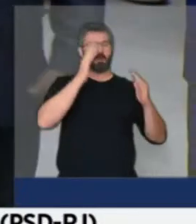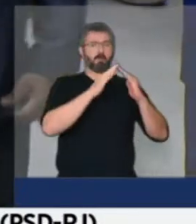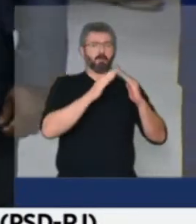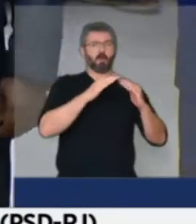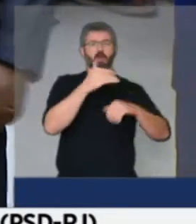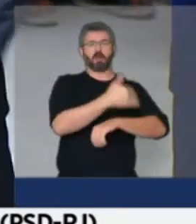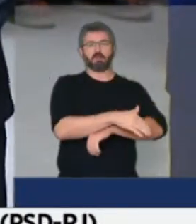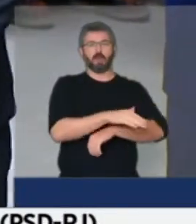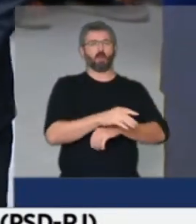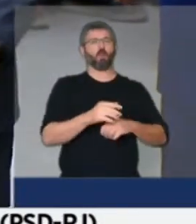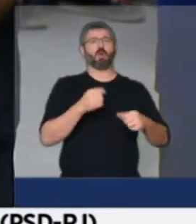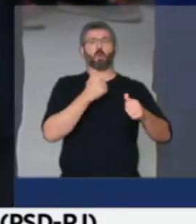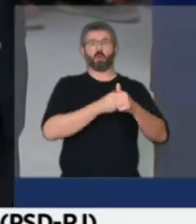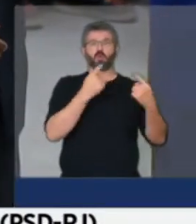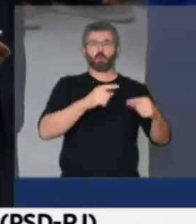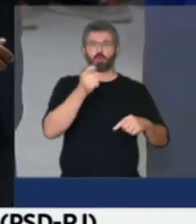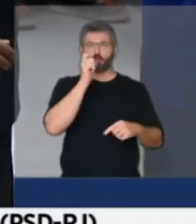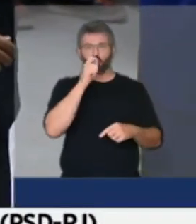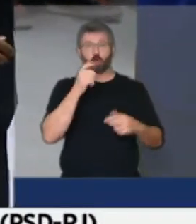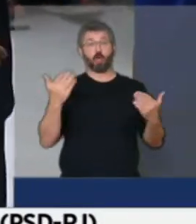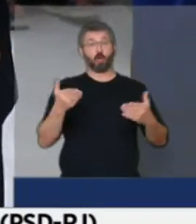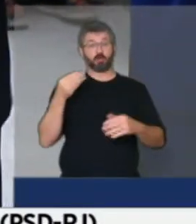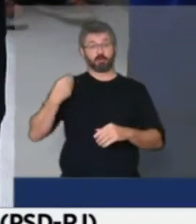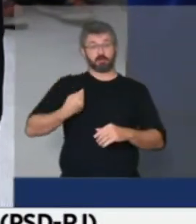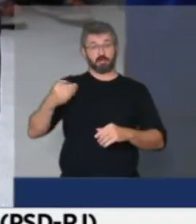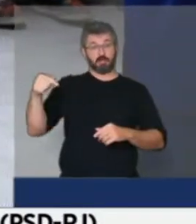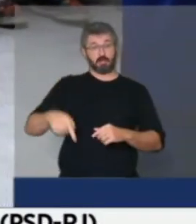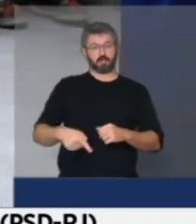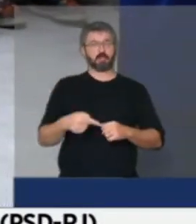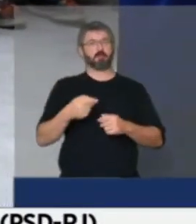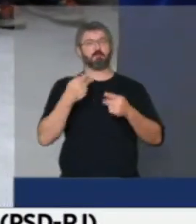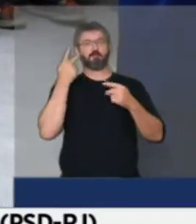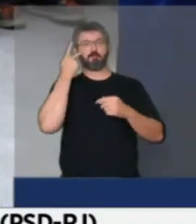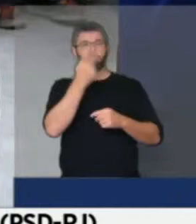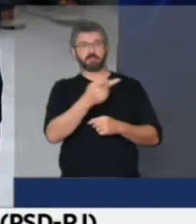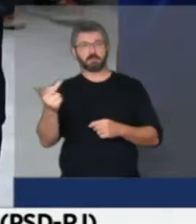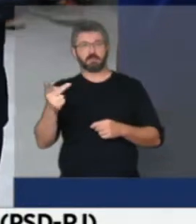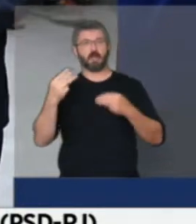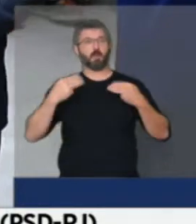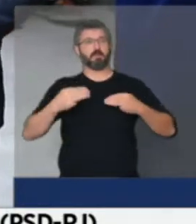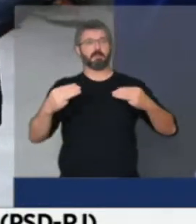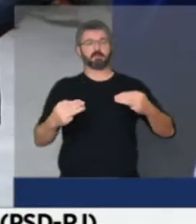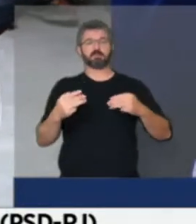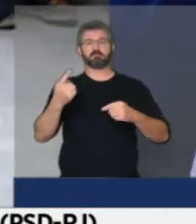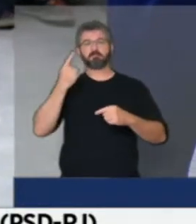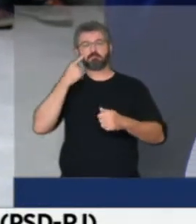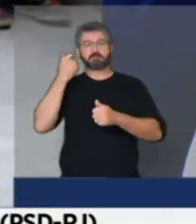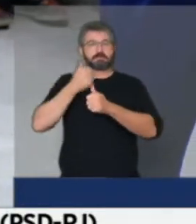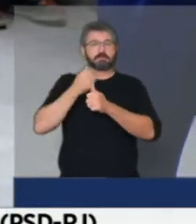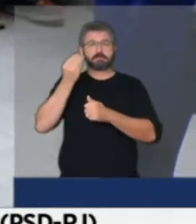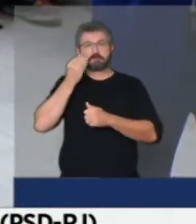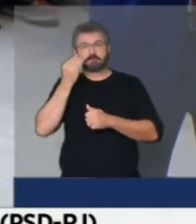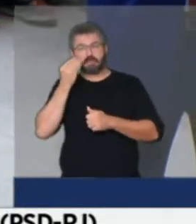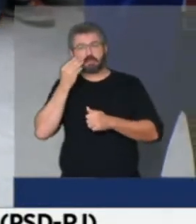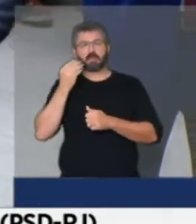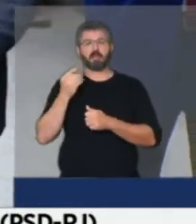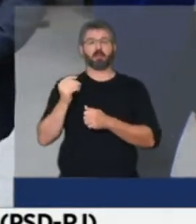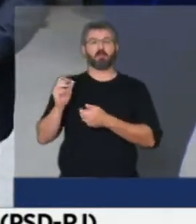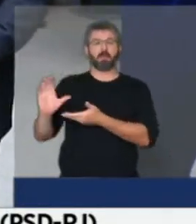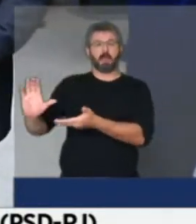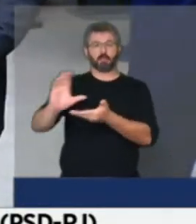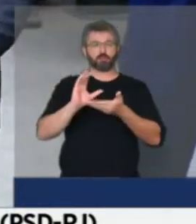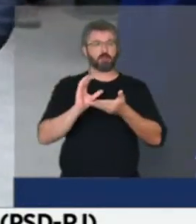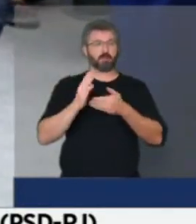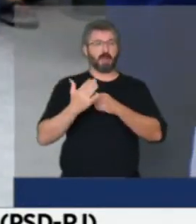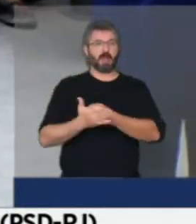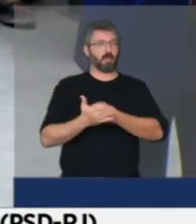Brasília, visitando os ministérios, principalmente buscando recursos para o combate às drogas no Estado do Rio de Janeiro, e